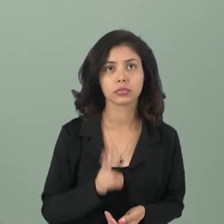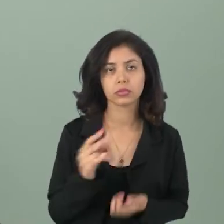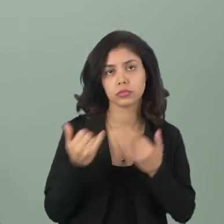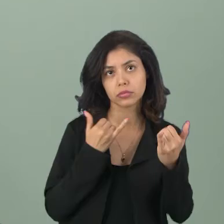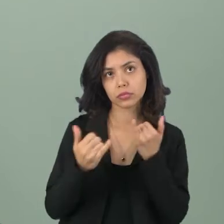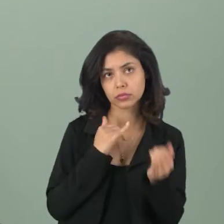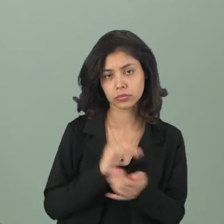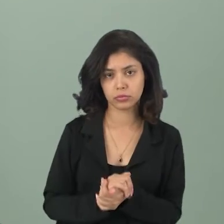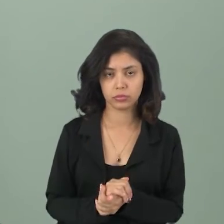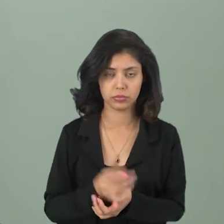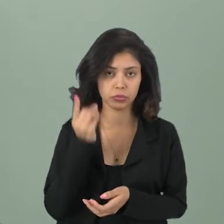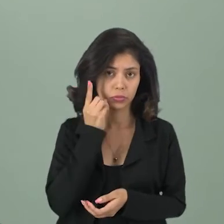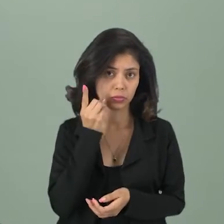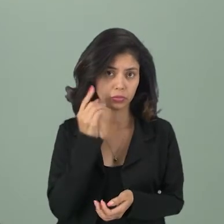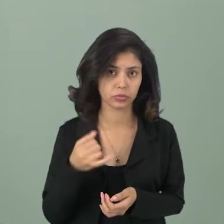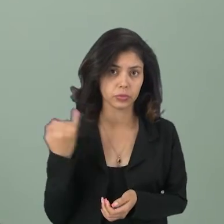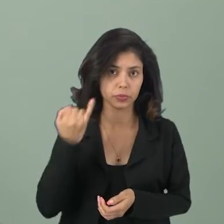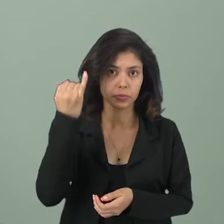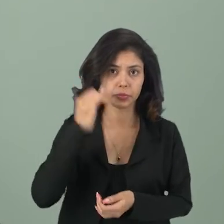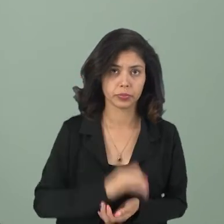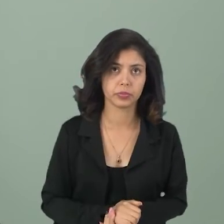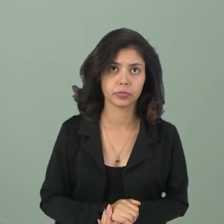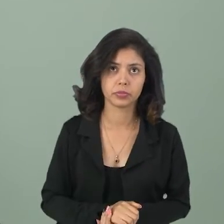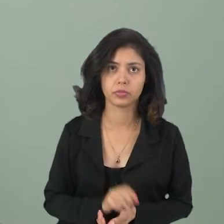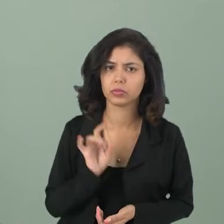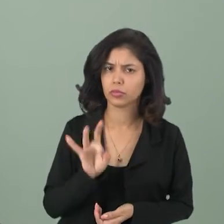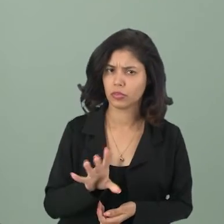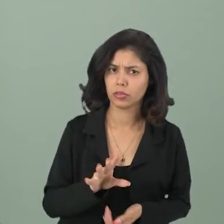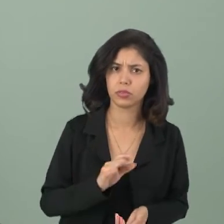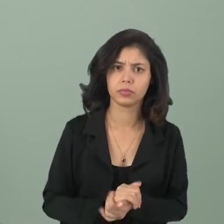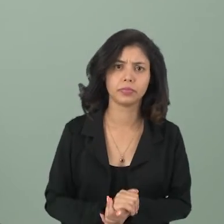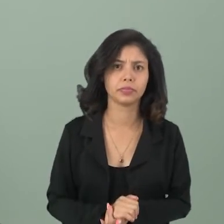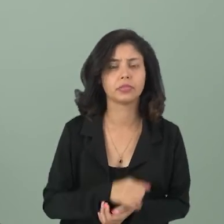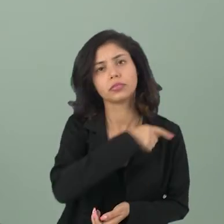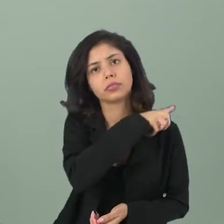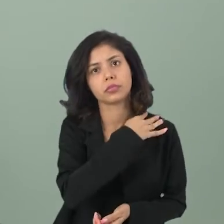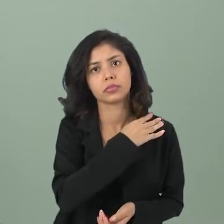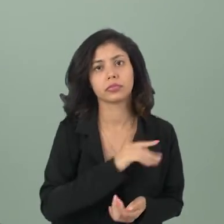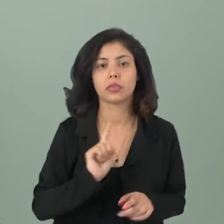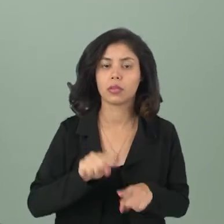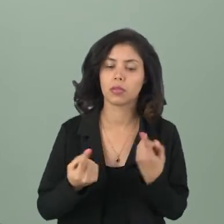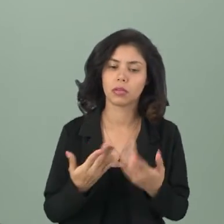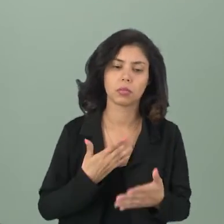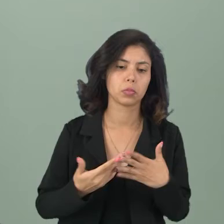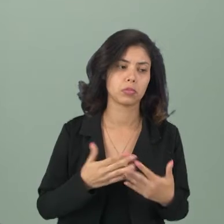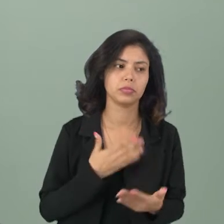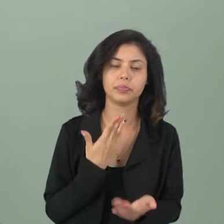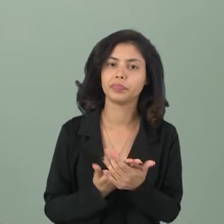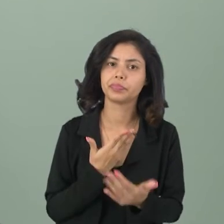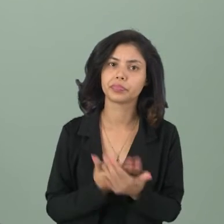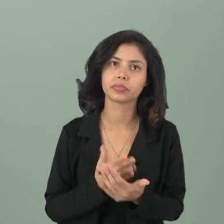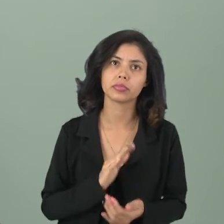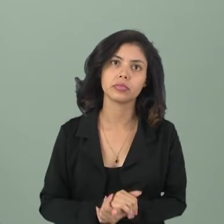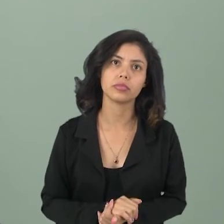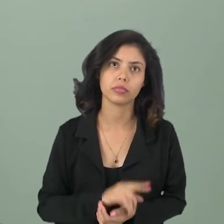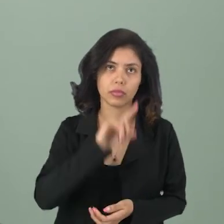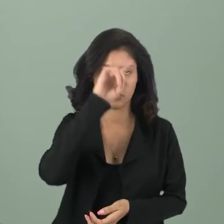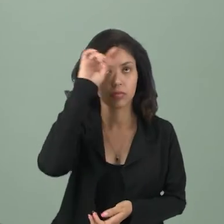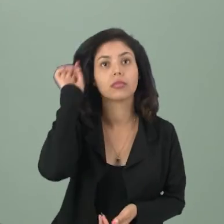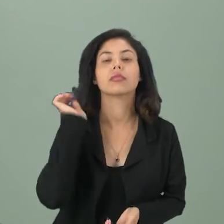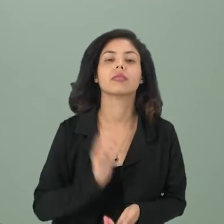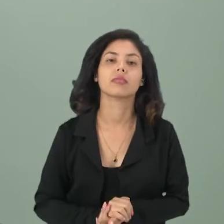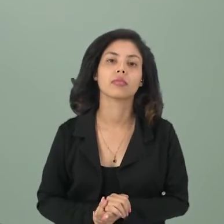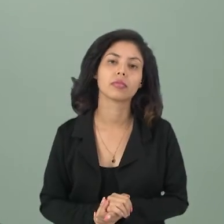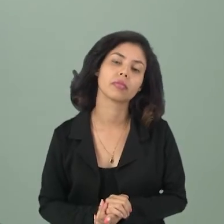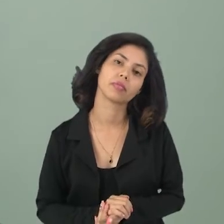informado né manter-se atualizado isso é importante não somente para ajudar Ensino Médio Mas para qualquer estudante né mantenha-se atualizado no mundo